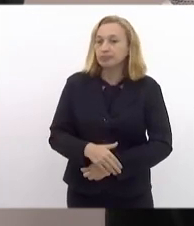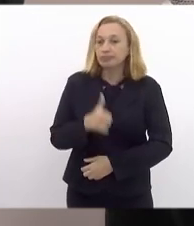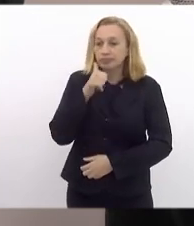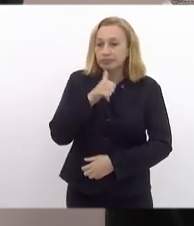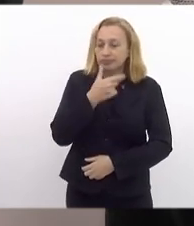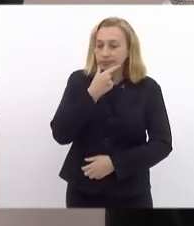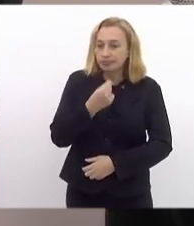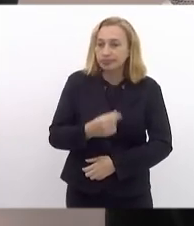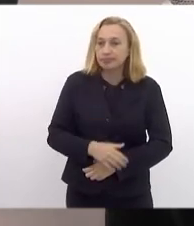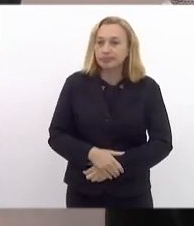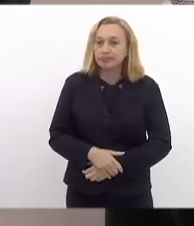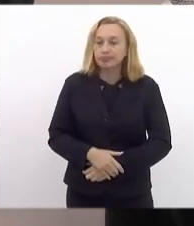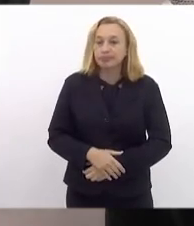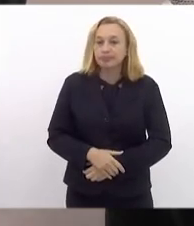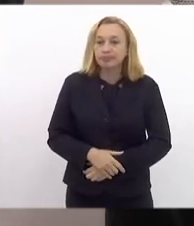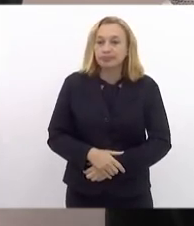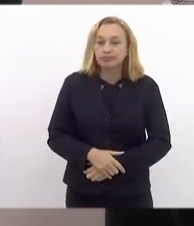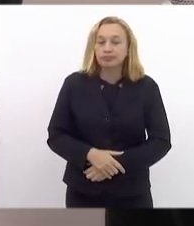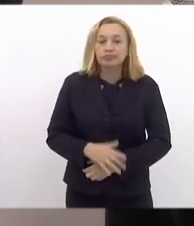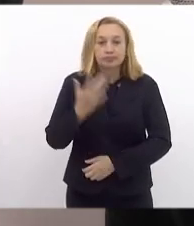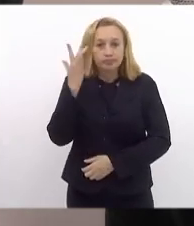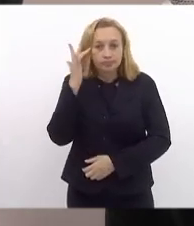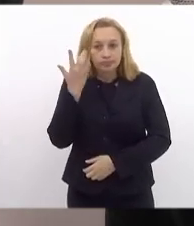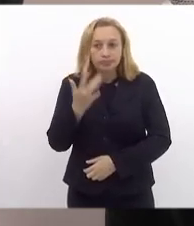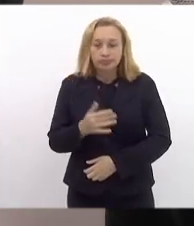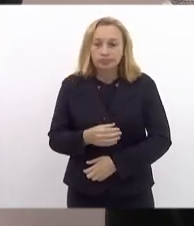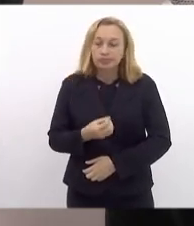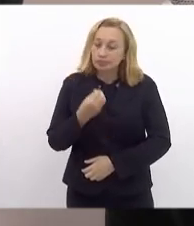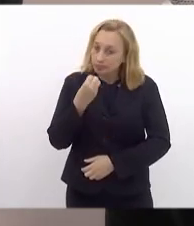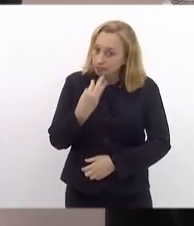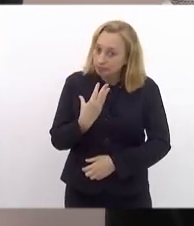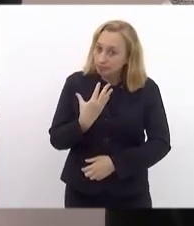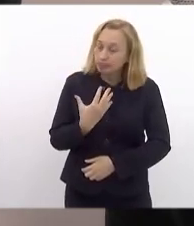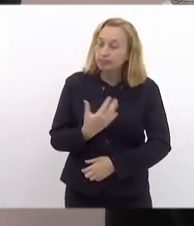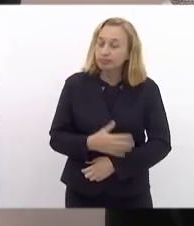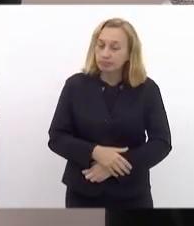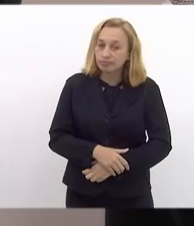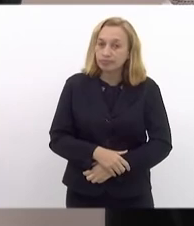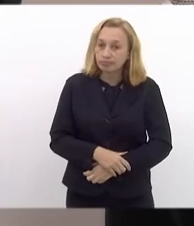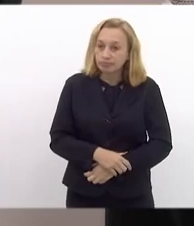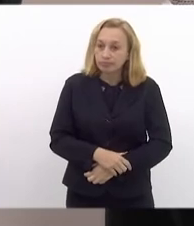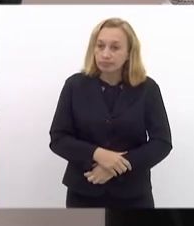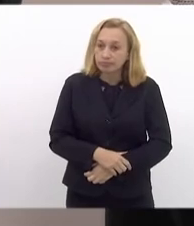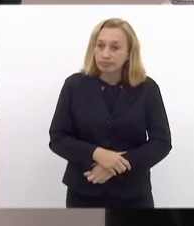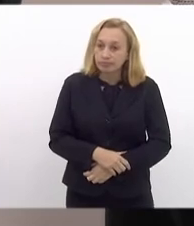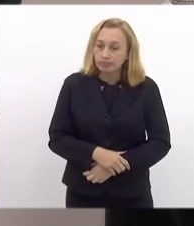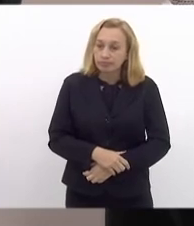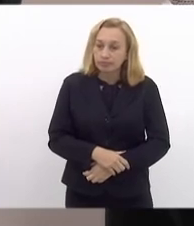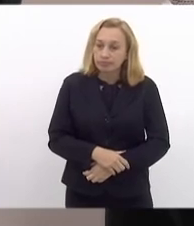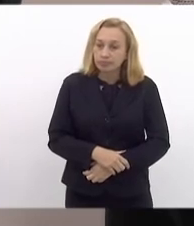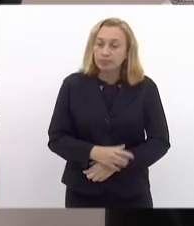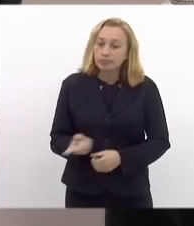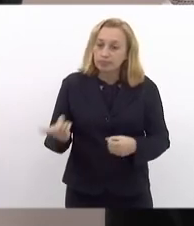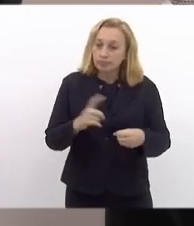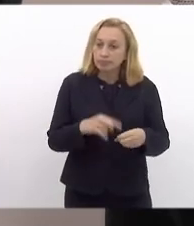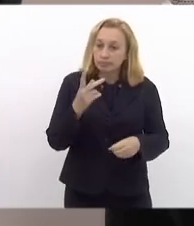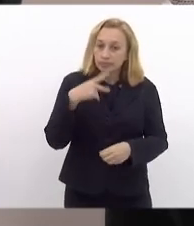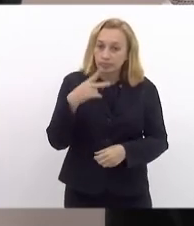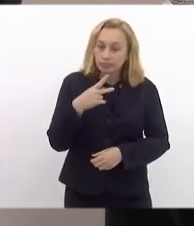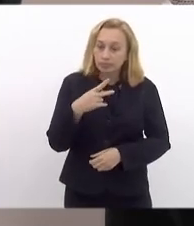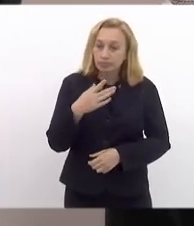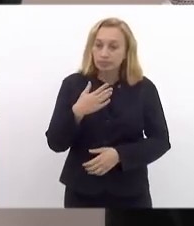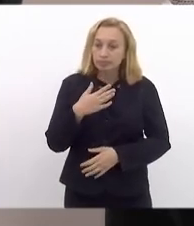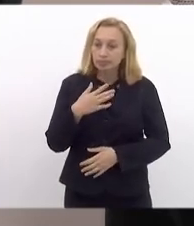todos eu acho que foi bastante útil bastante útil eu volto a dizer a